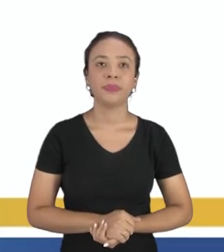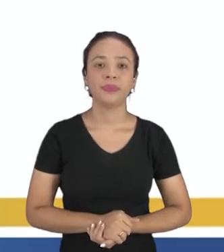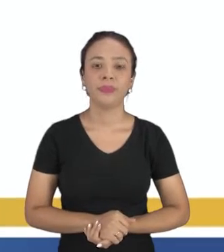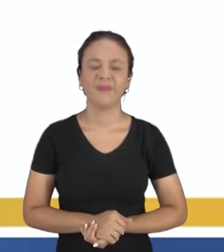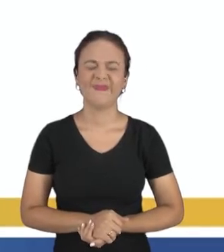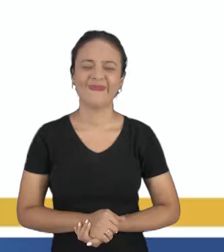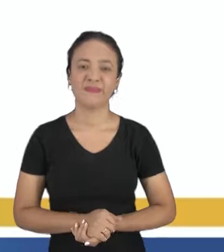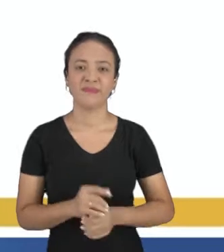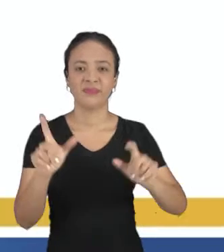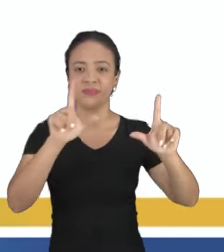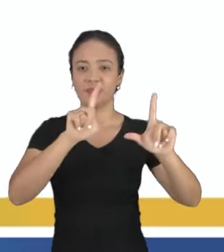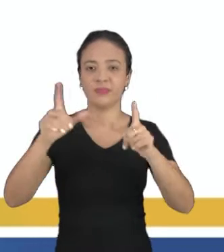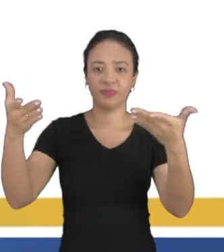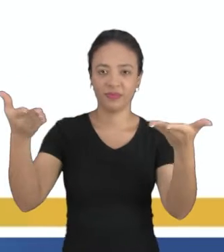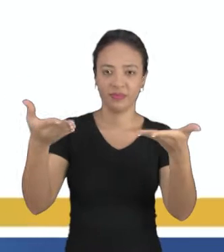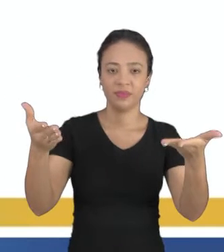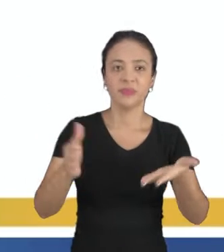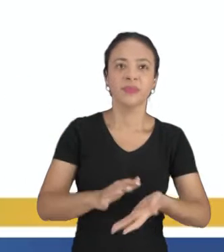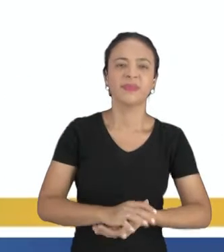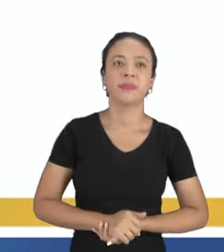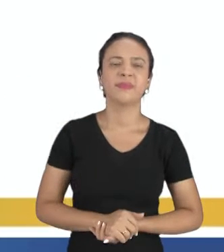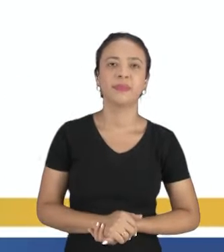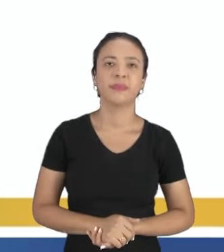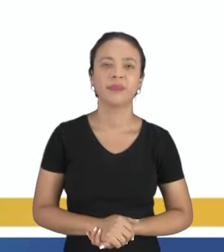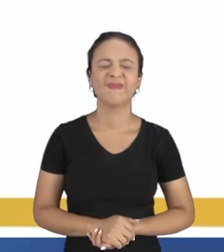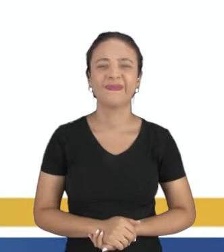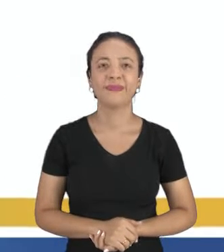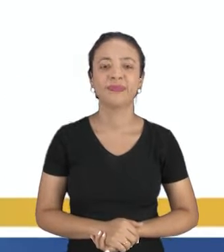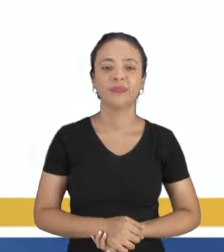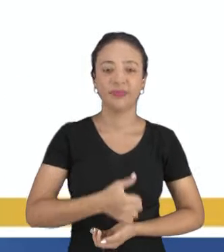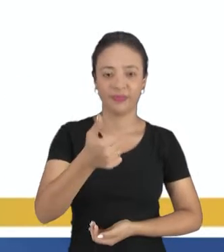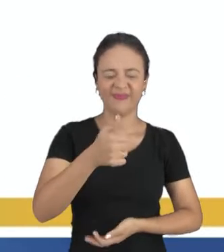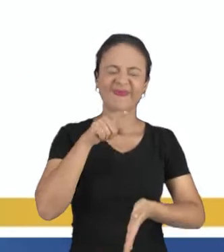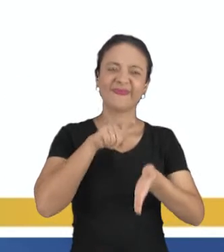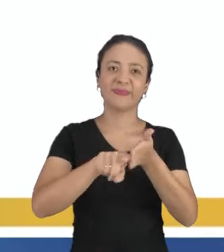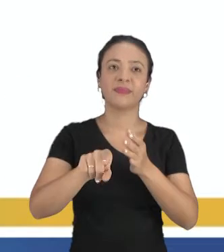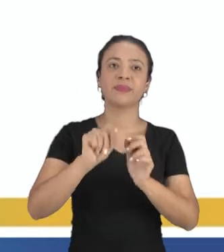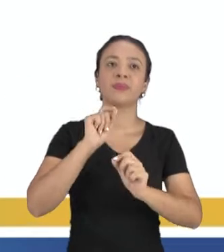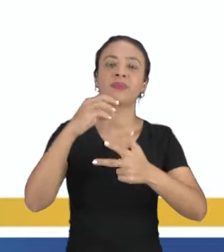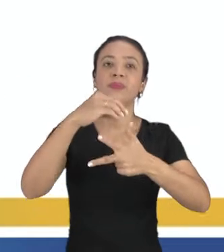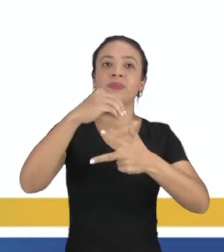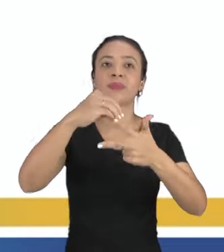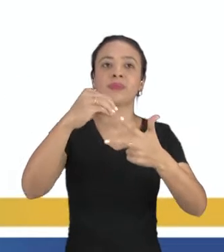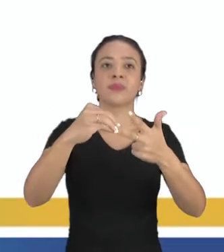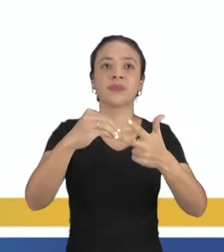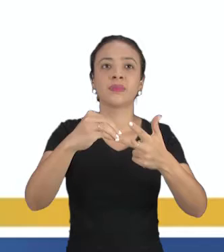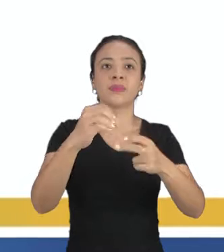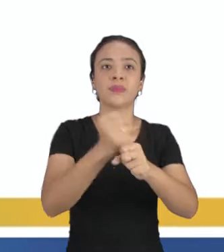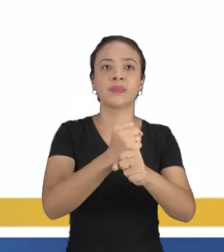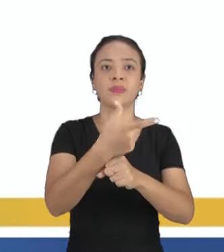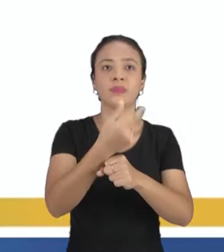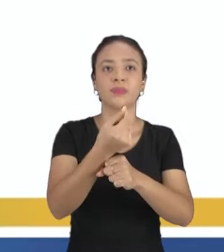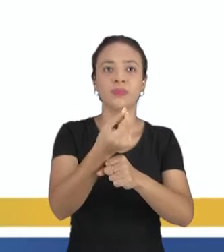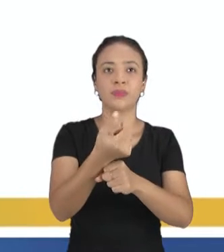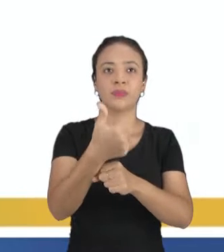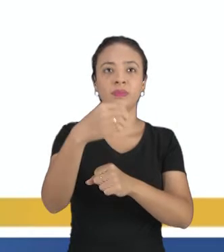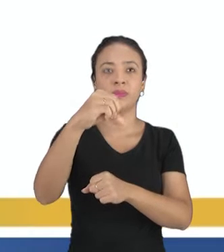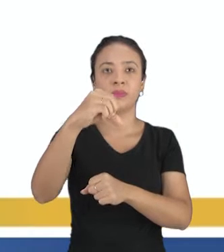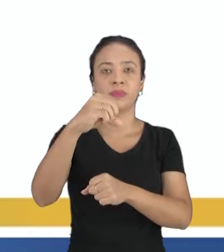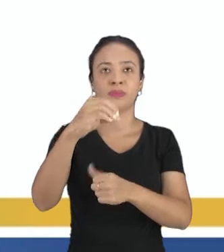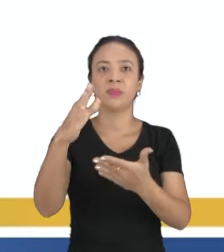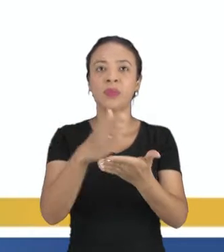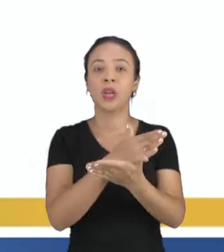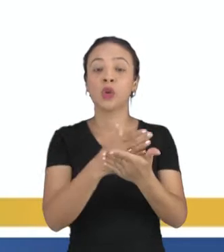Vamos ao slide. Essa questão, a primeira questão, é do Enem de 2019.